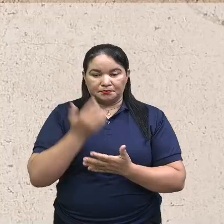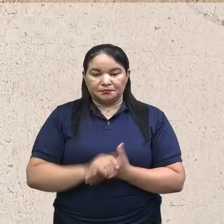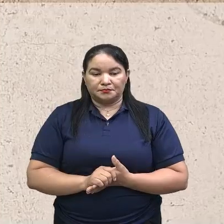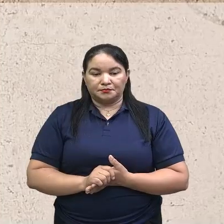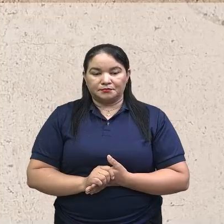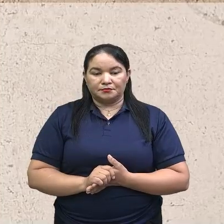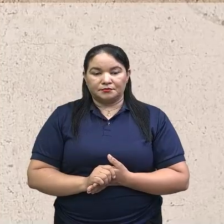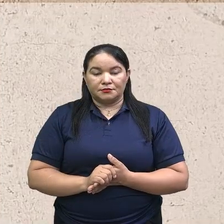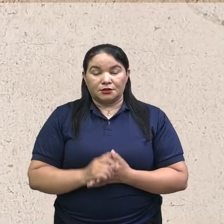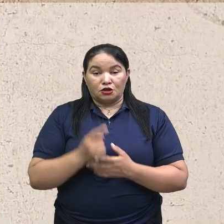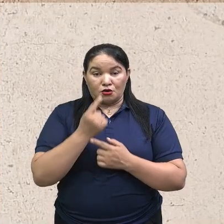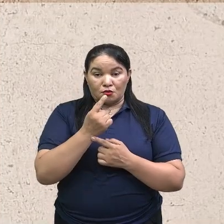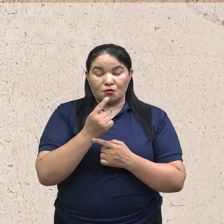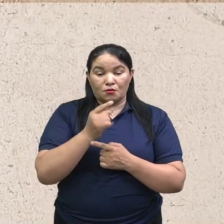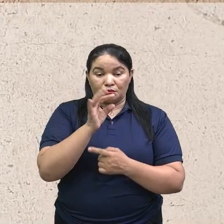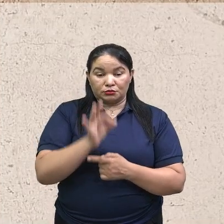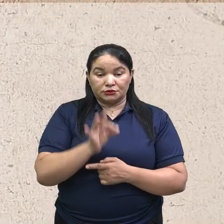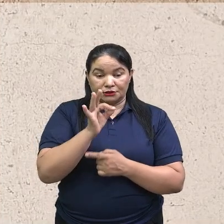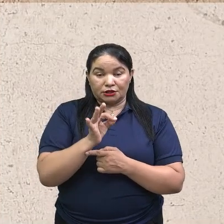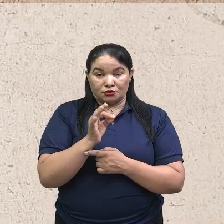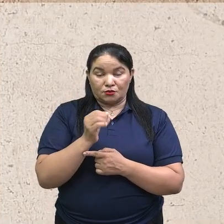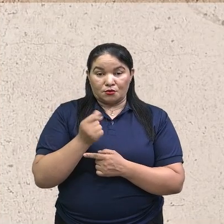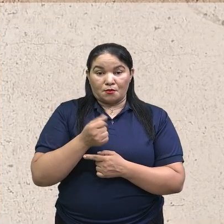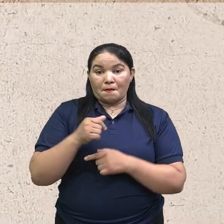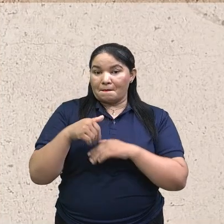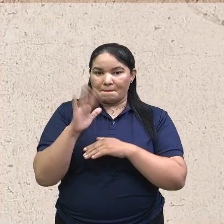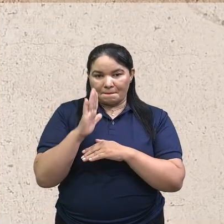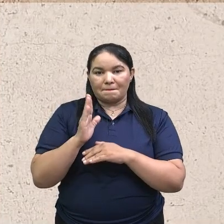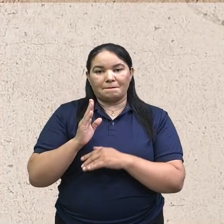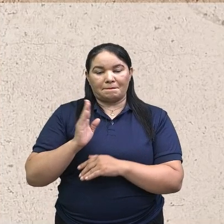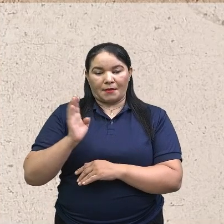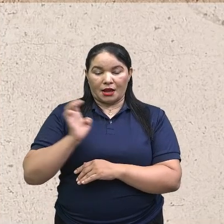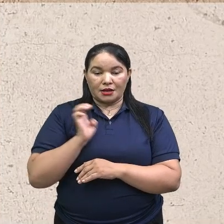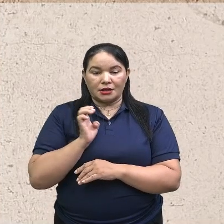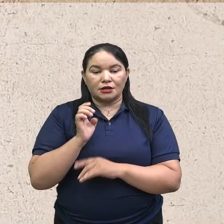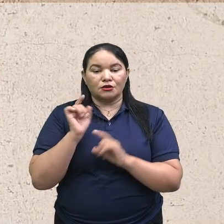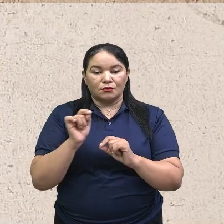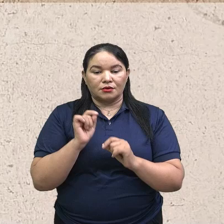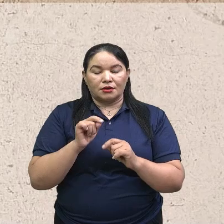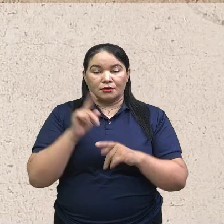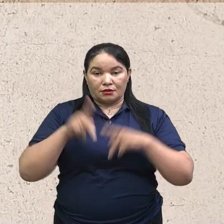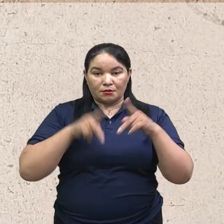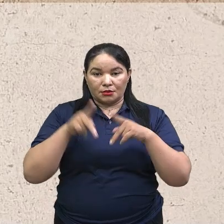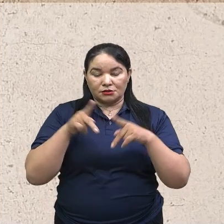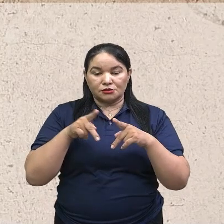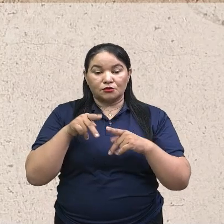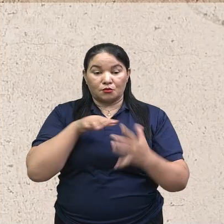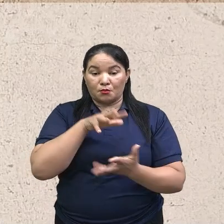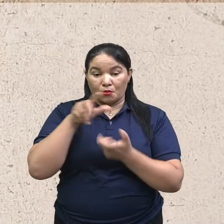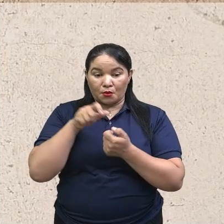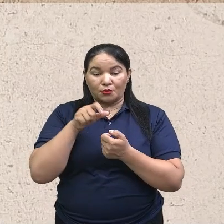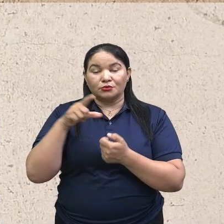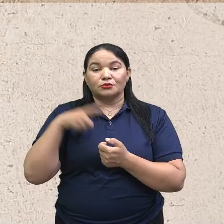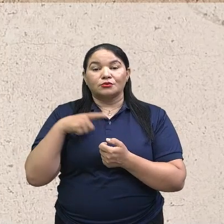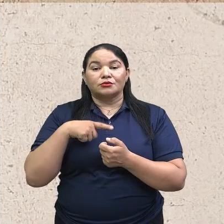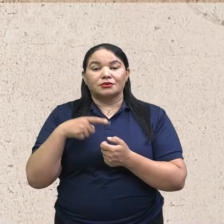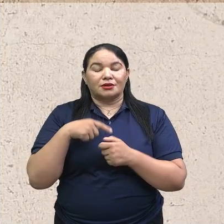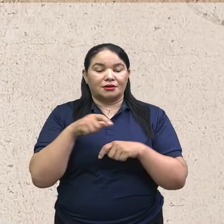O 1% mais rico da população mundial possui a mesma riqueza que os